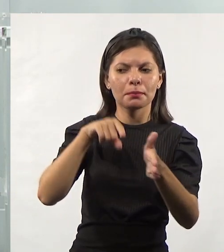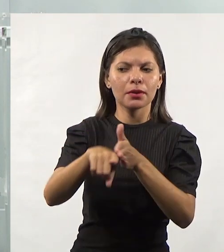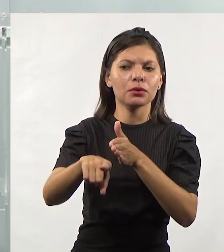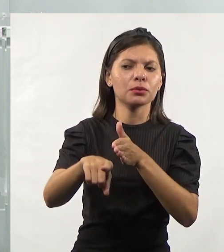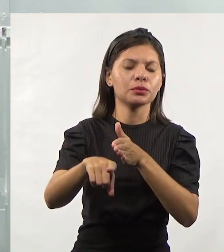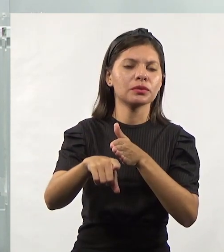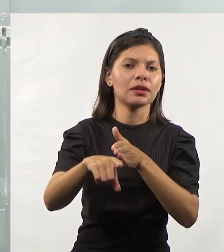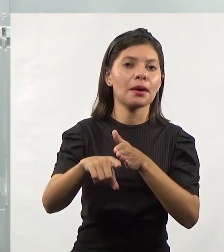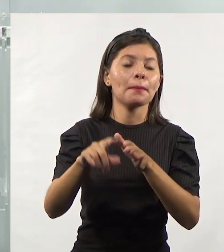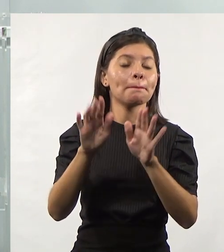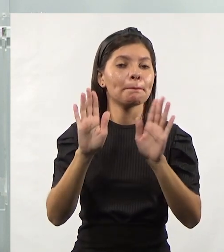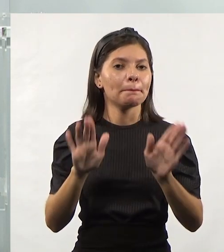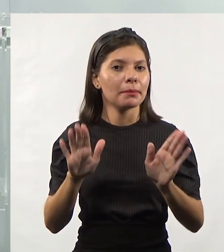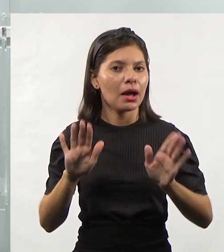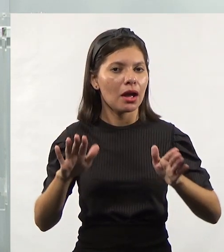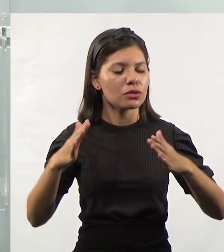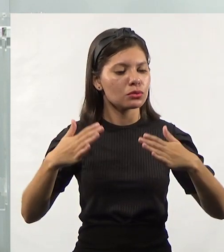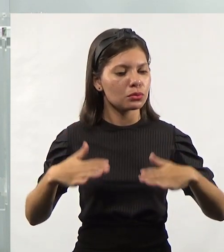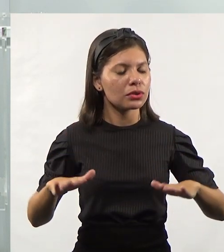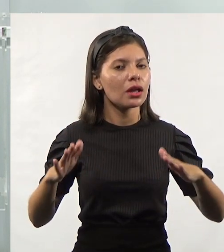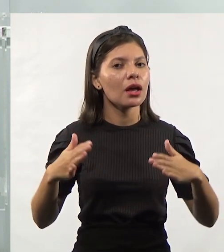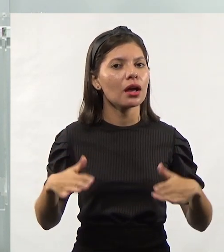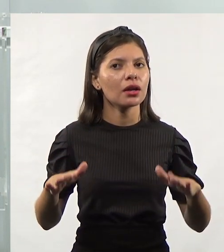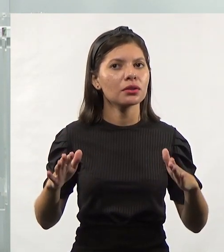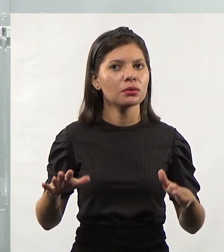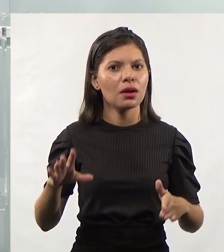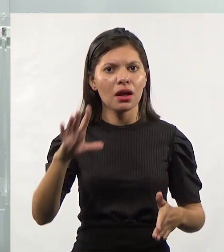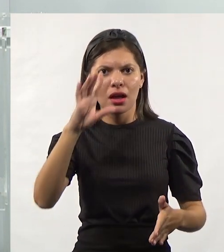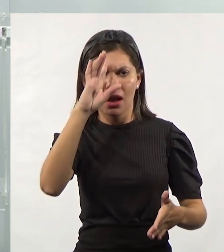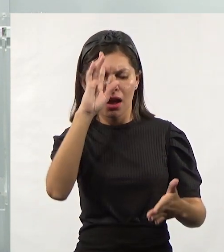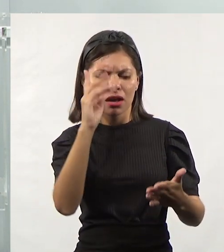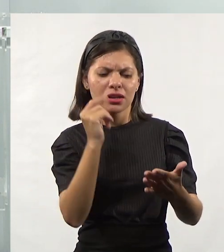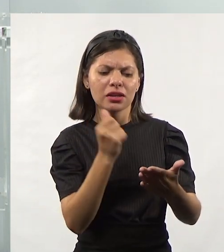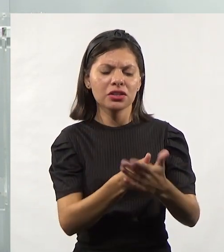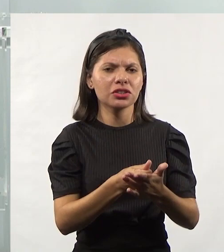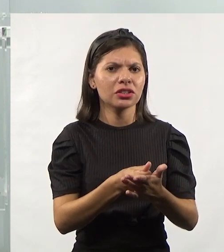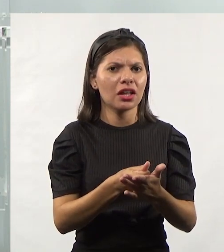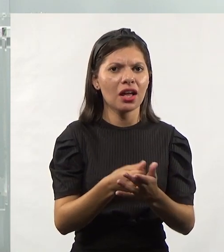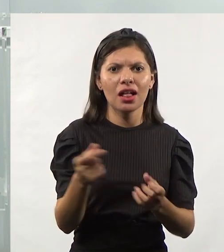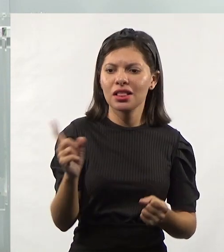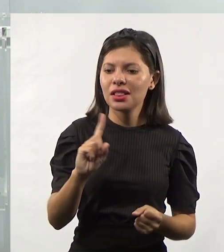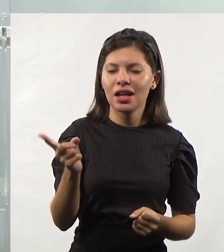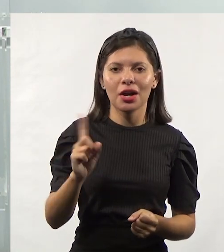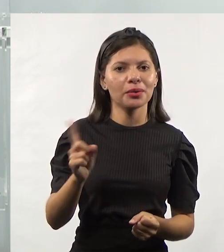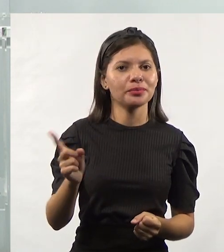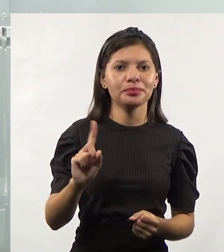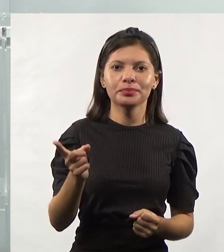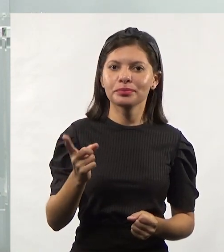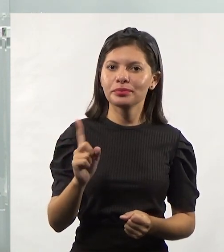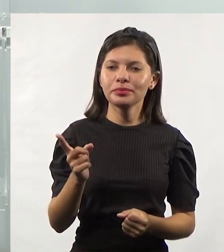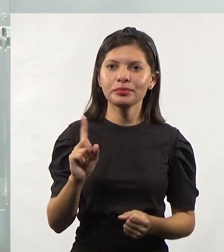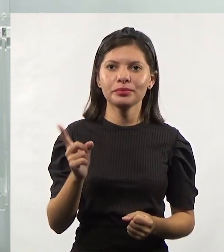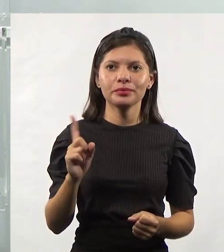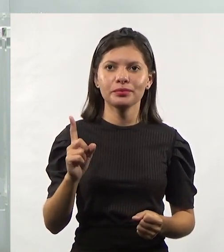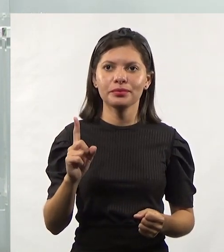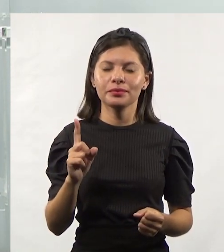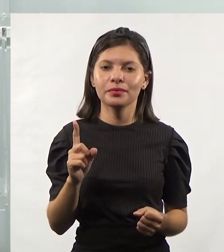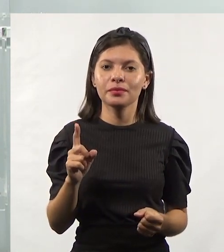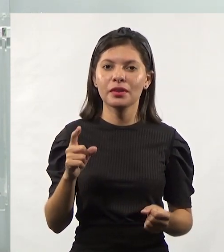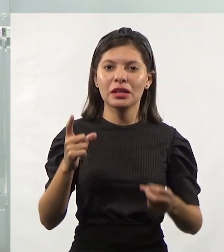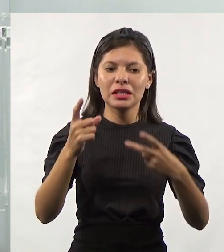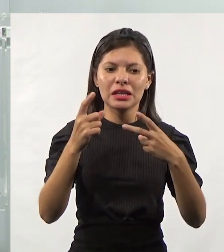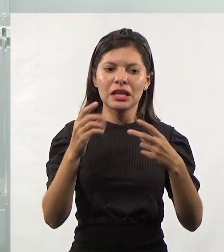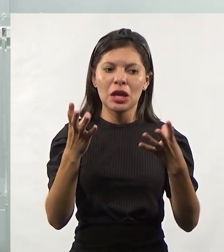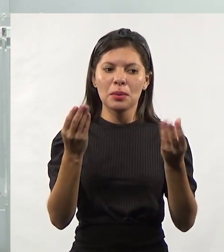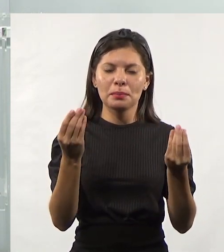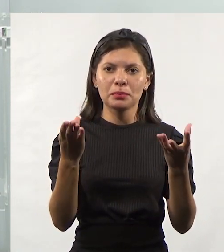É claro que temos que tomar muito cuidado também para a gente não ir acreditando em tudo que a gente vê. A gente às vezes recebe muita